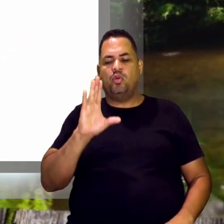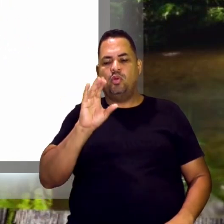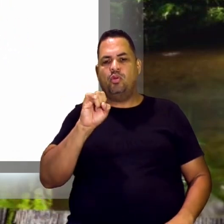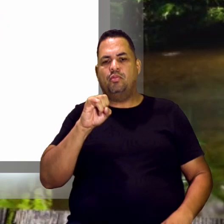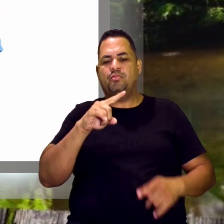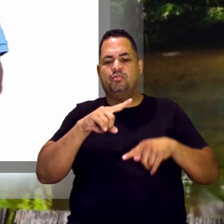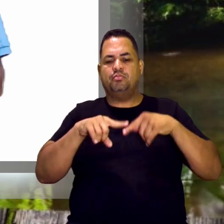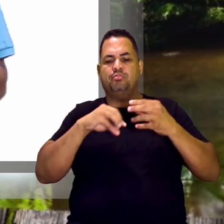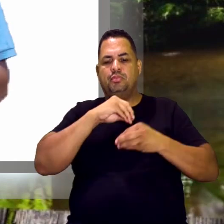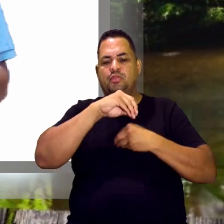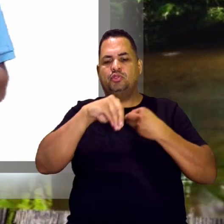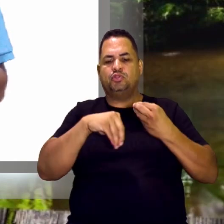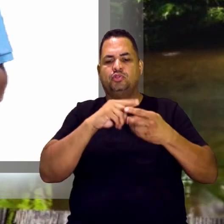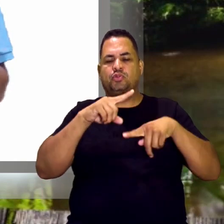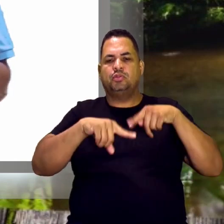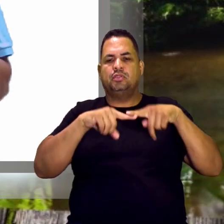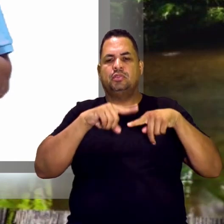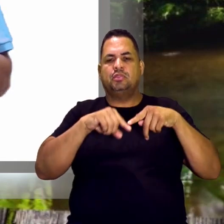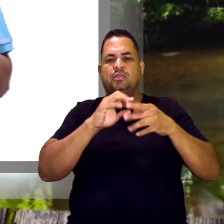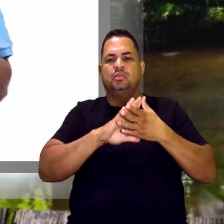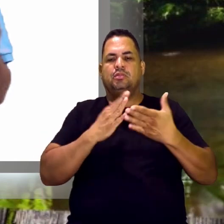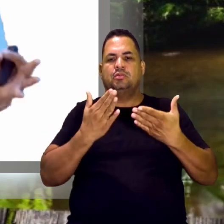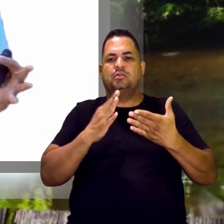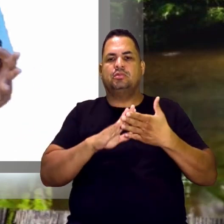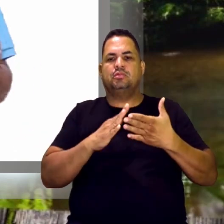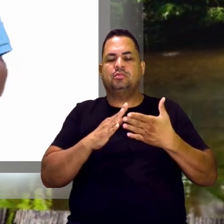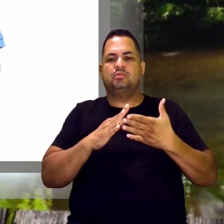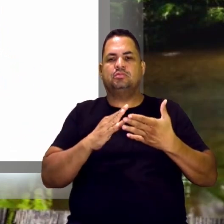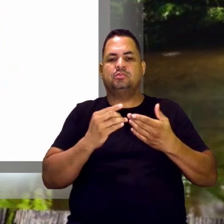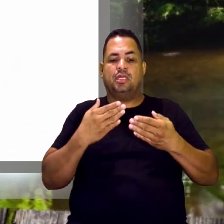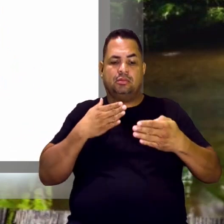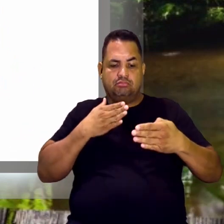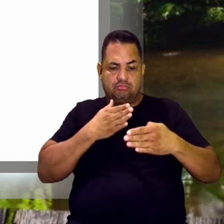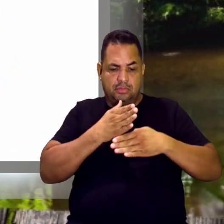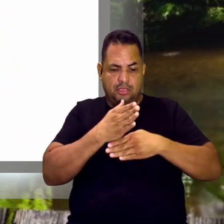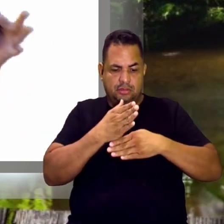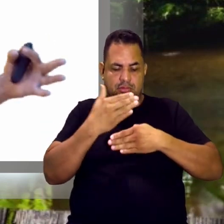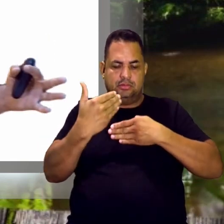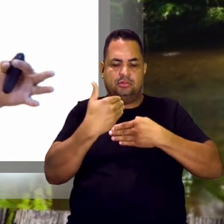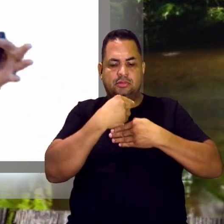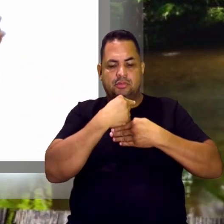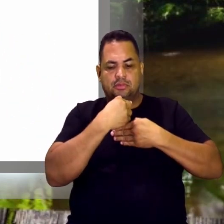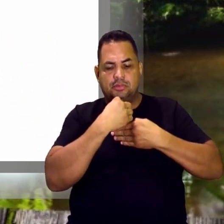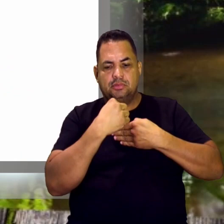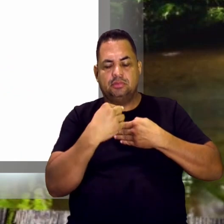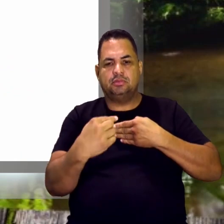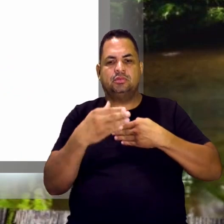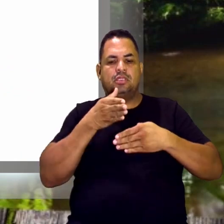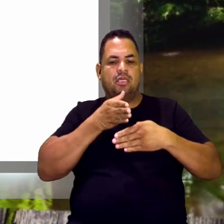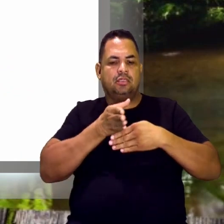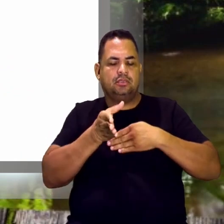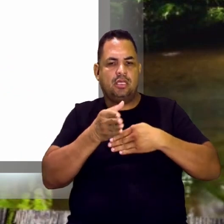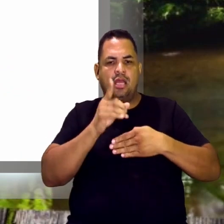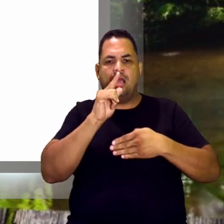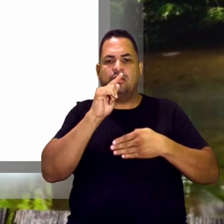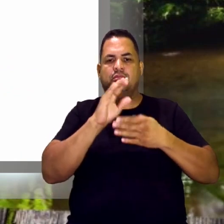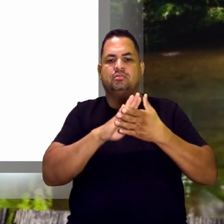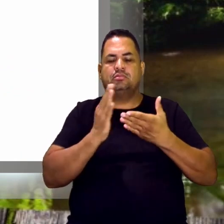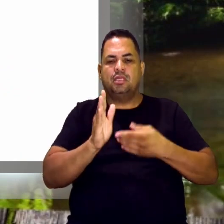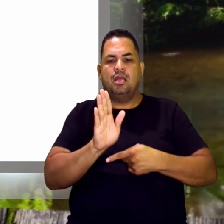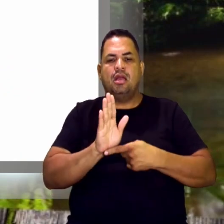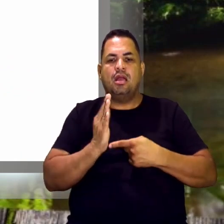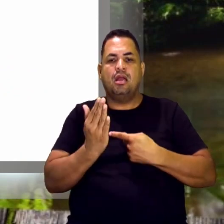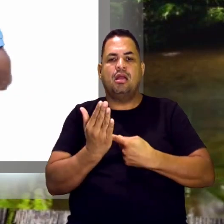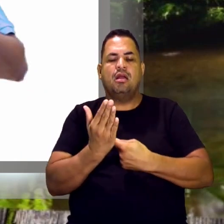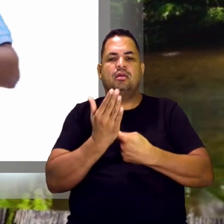universal, né? É sempre necessário a entrada ou saída de água para diluir, né? Ou